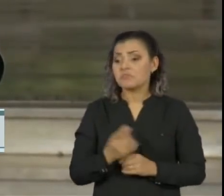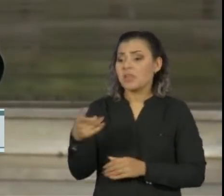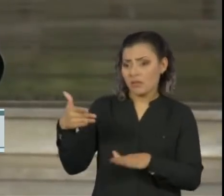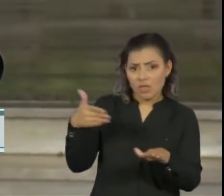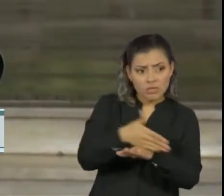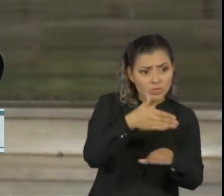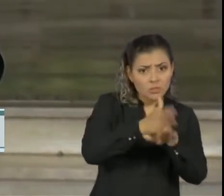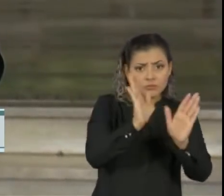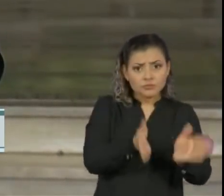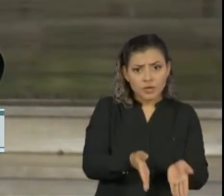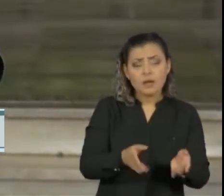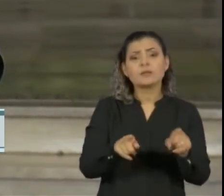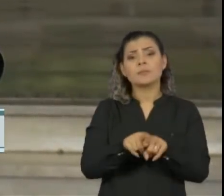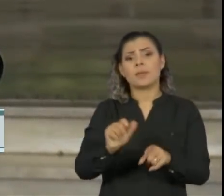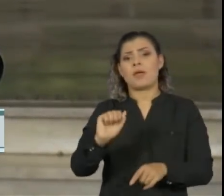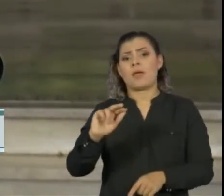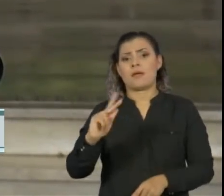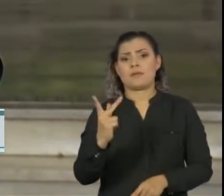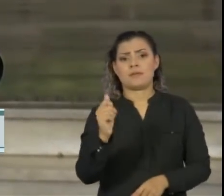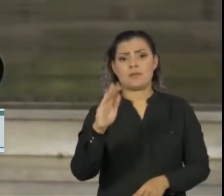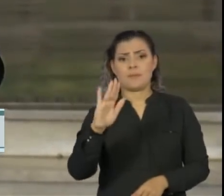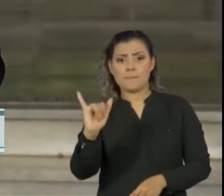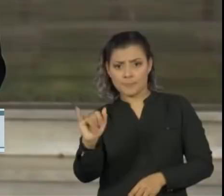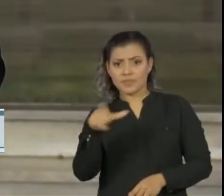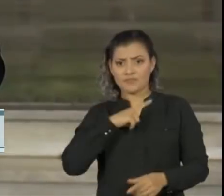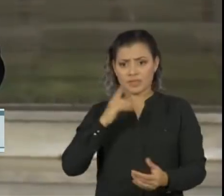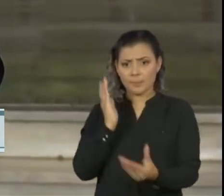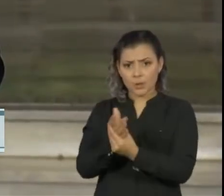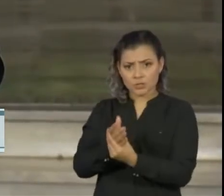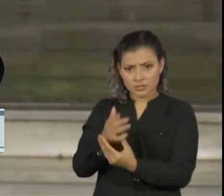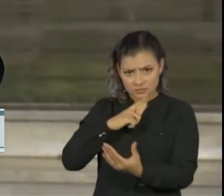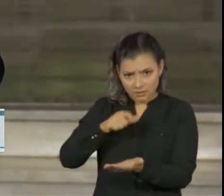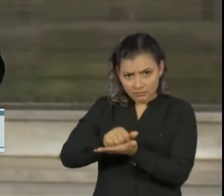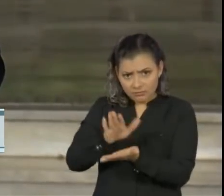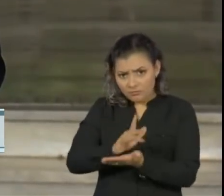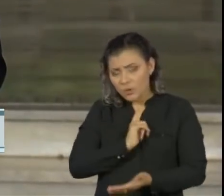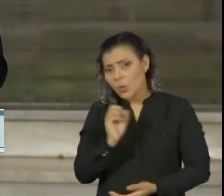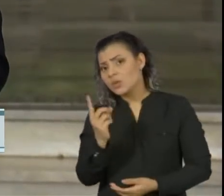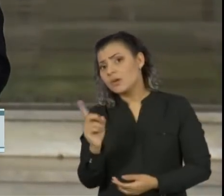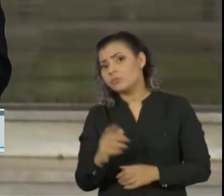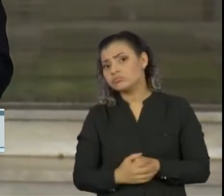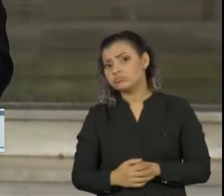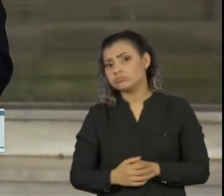invadiram o hospital de campanha do AMB também vão ser punidos, vão responder já por isso? Obrigada.